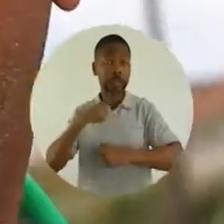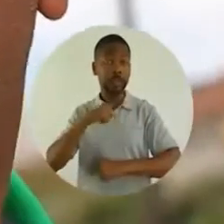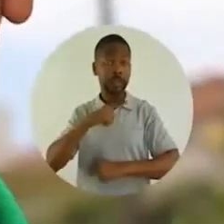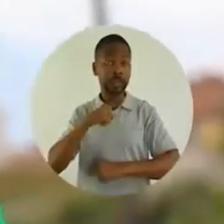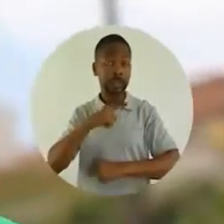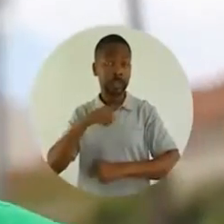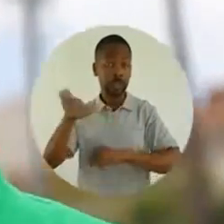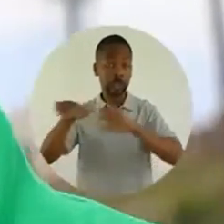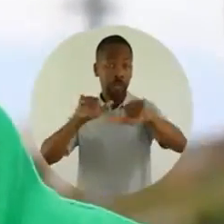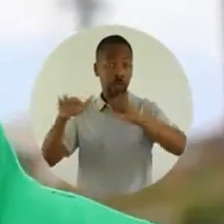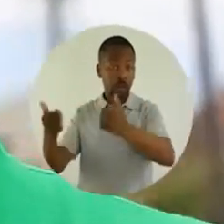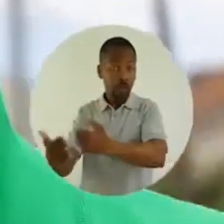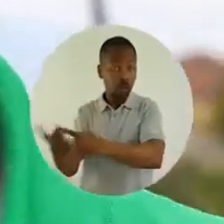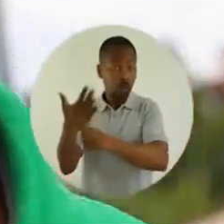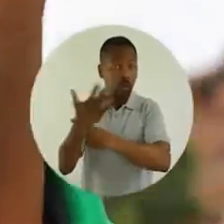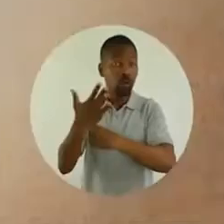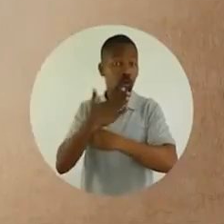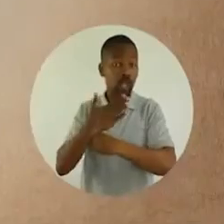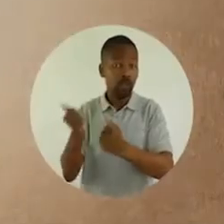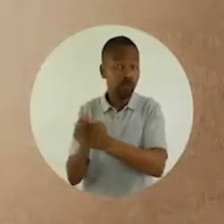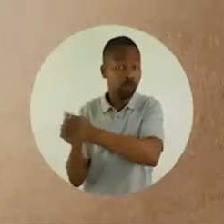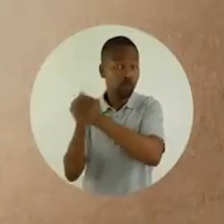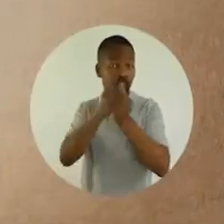chamava e abrigava aqui em casa aqui, né?